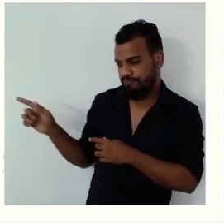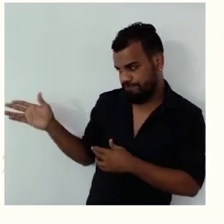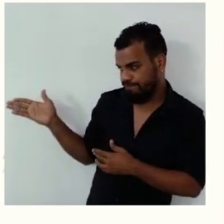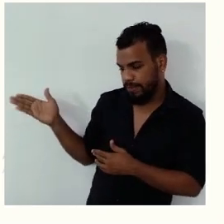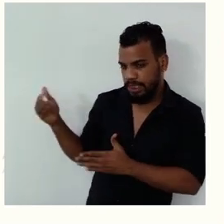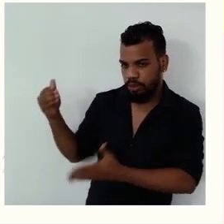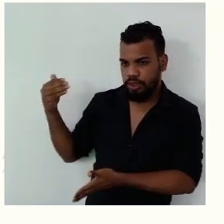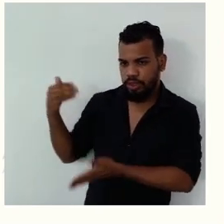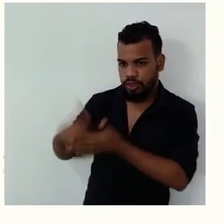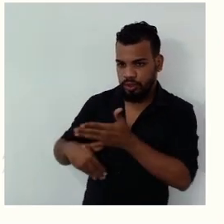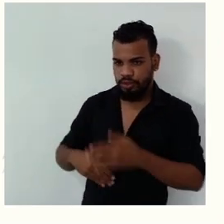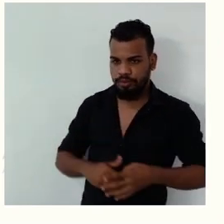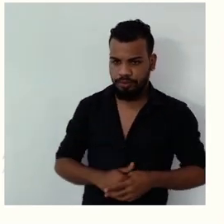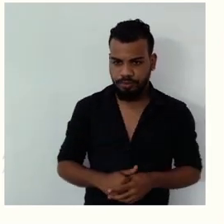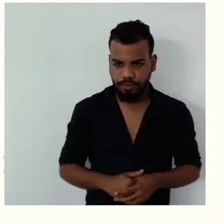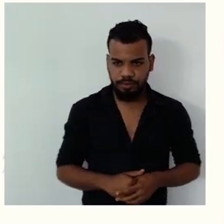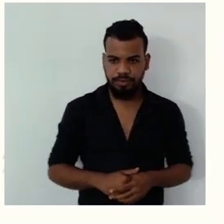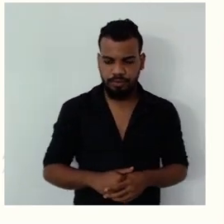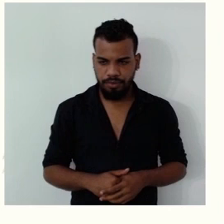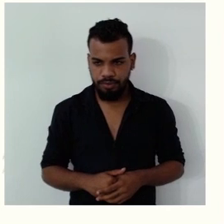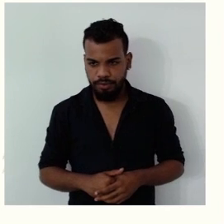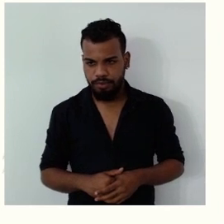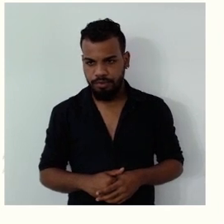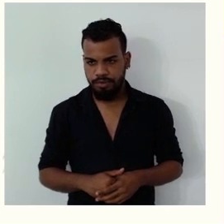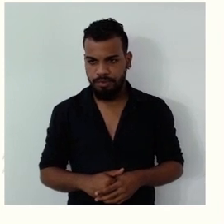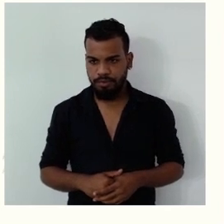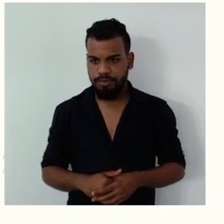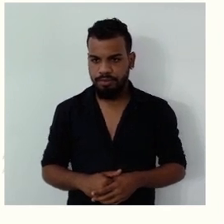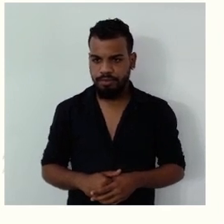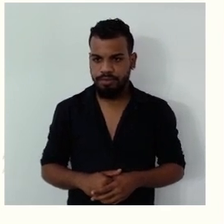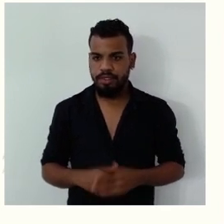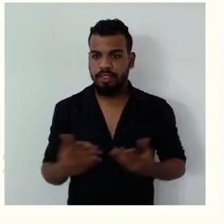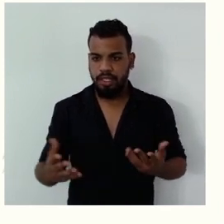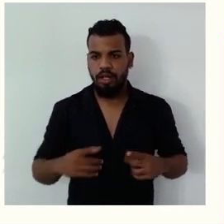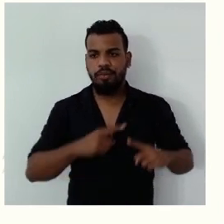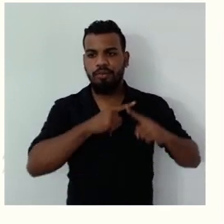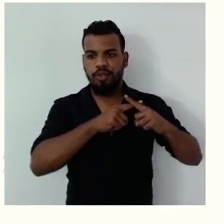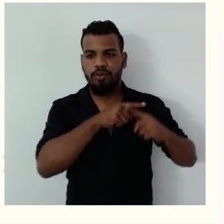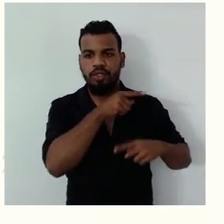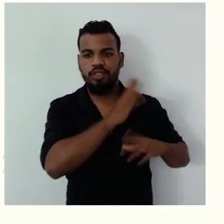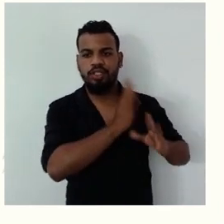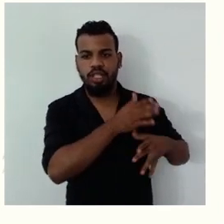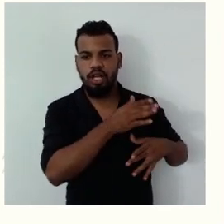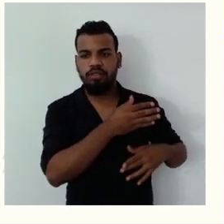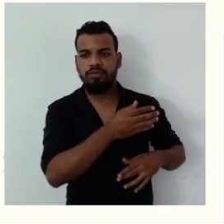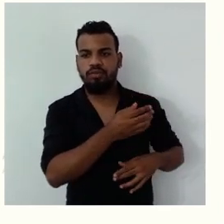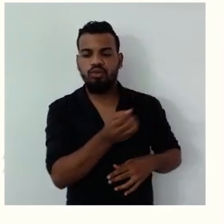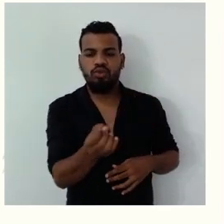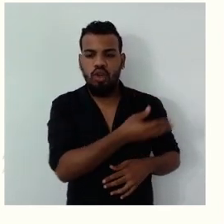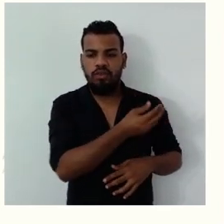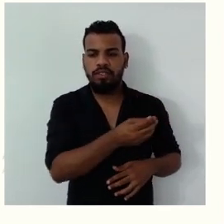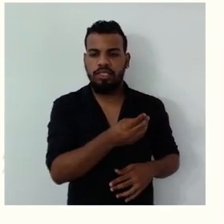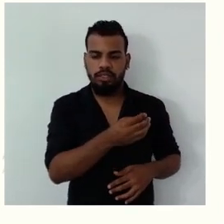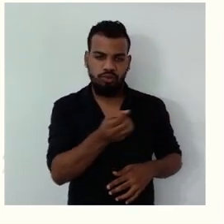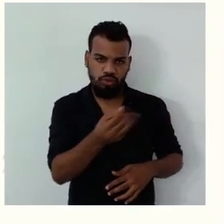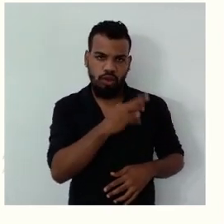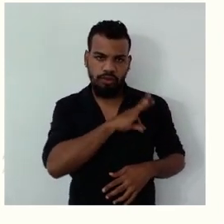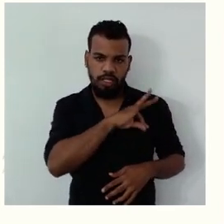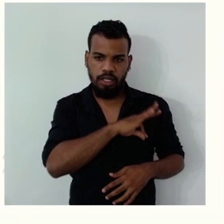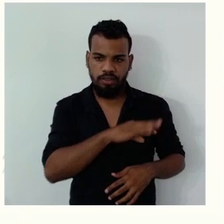0,86 vezes 2.045. Realizando a multiplicação, já sai com o valor atualizado. Olha aí,